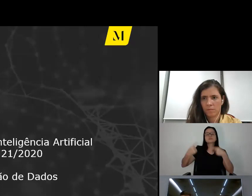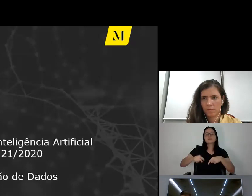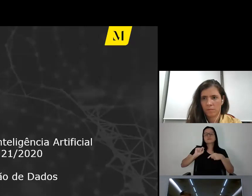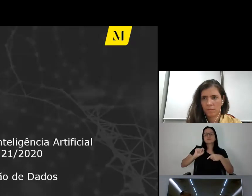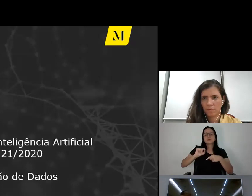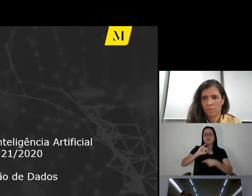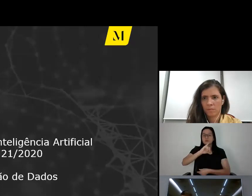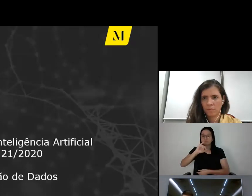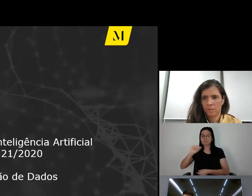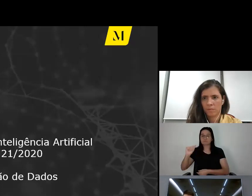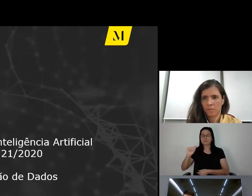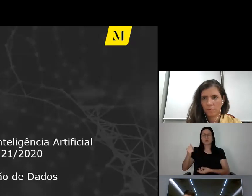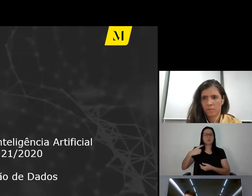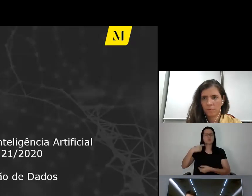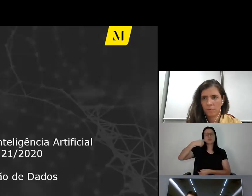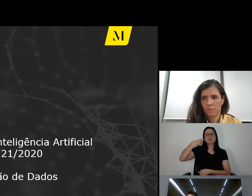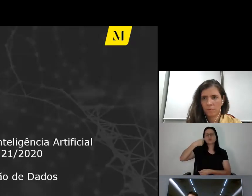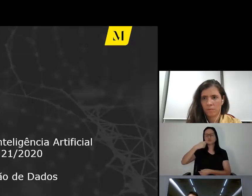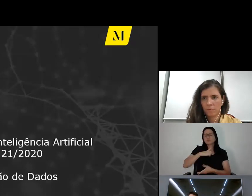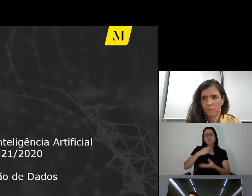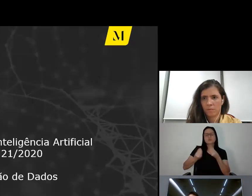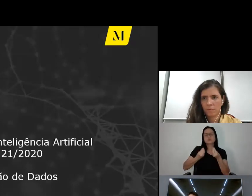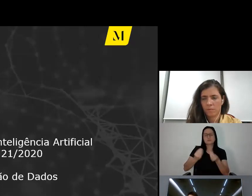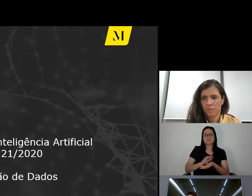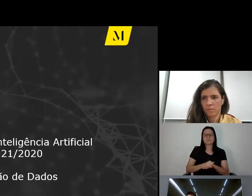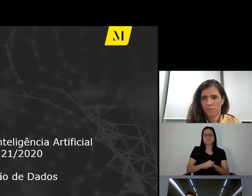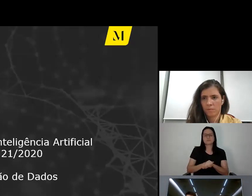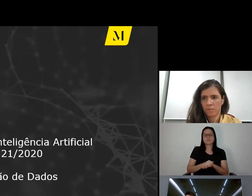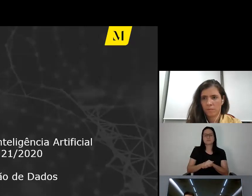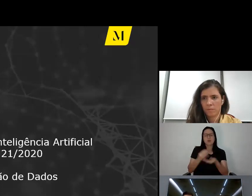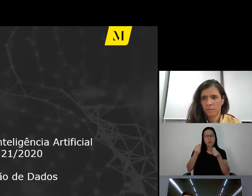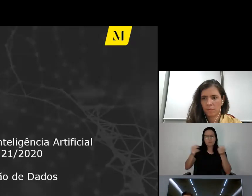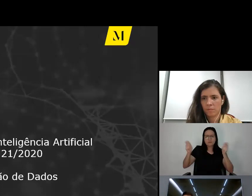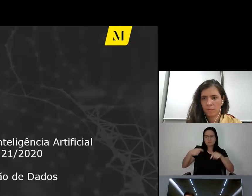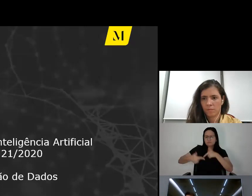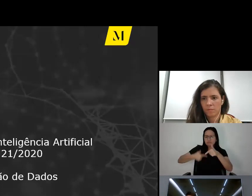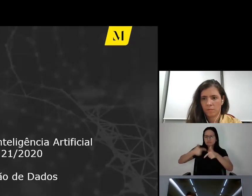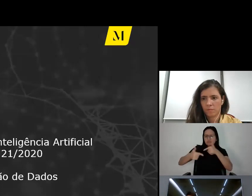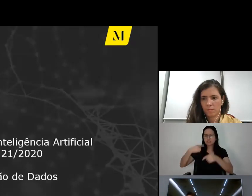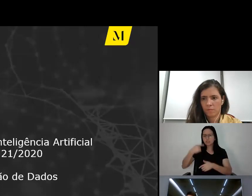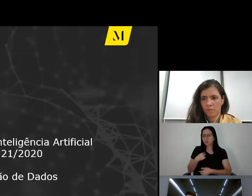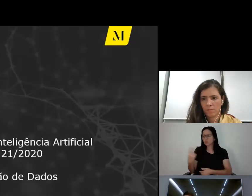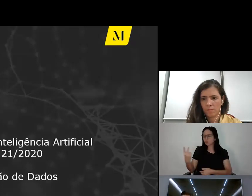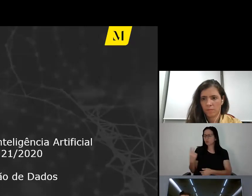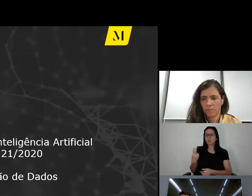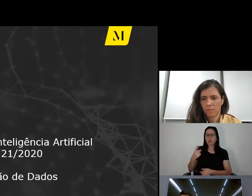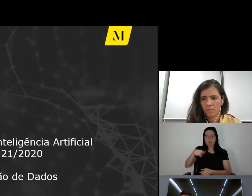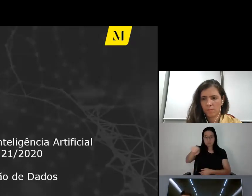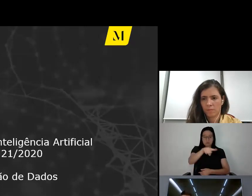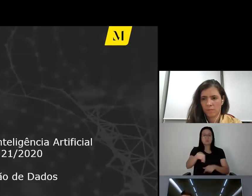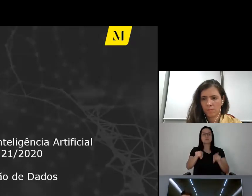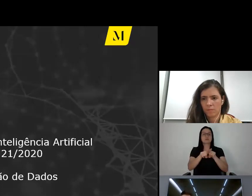e o direito, ou seja, como é o papel do agente do direito, no caso eu, Marina, e todos vocês, ou todos